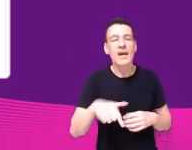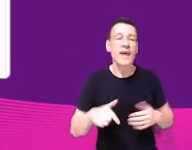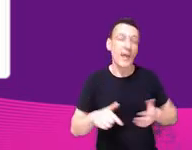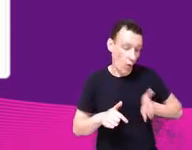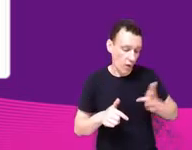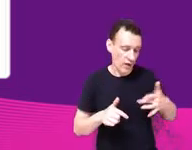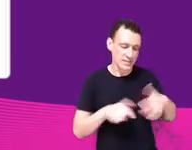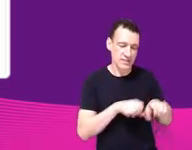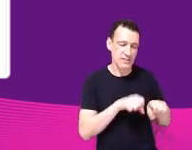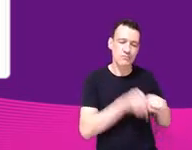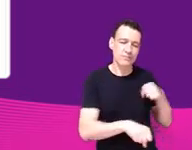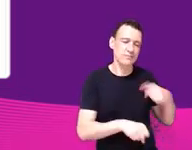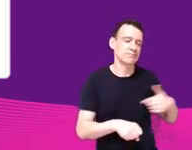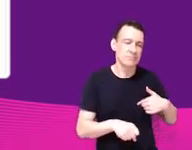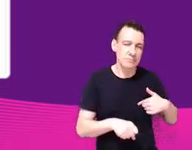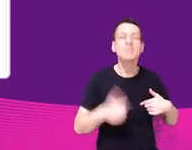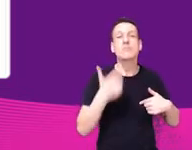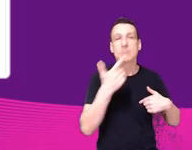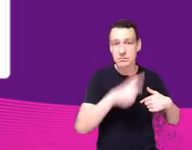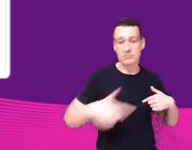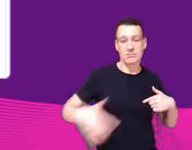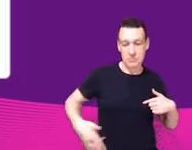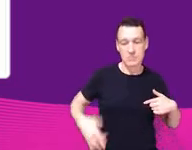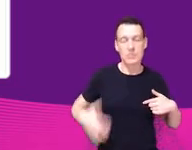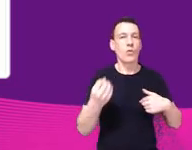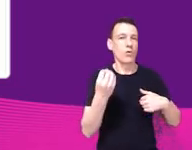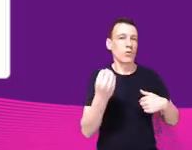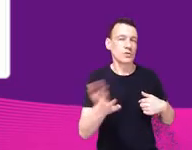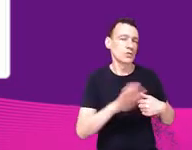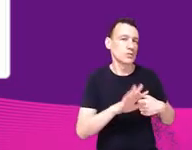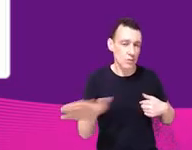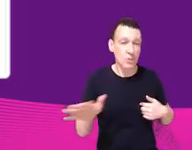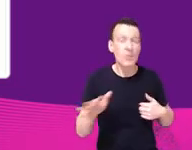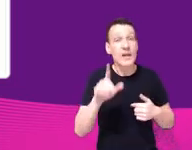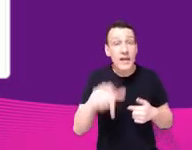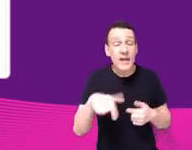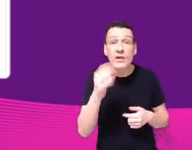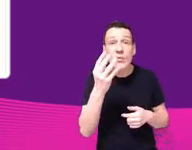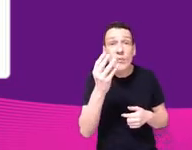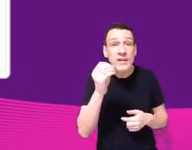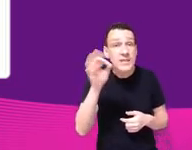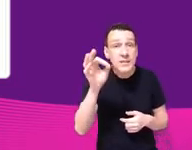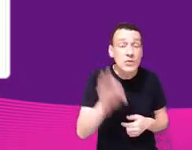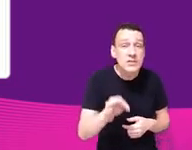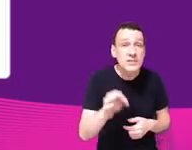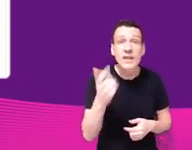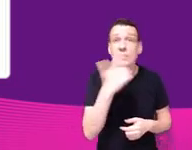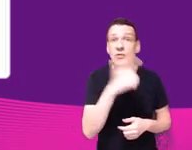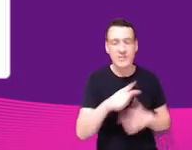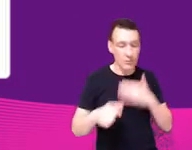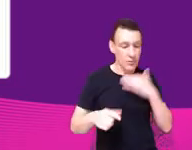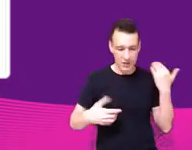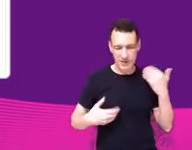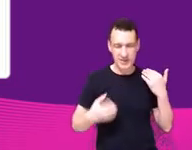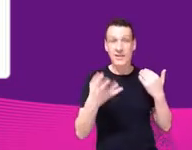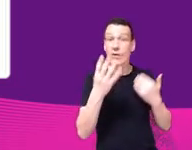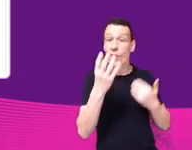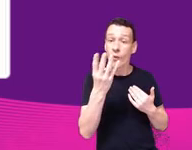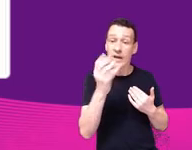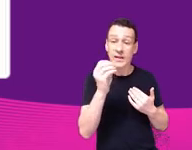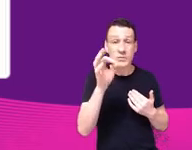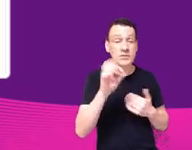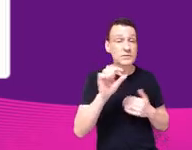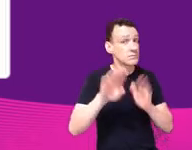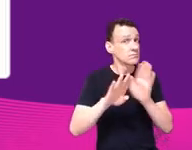2020 representou praticamente 40% dos transplantes com doadores falecidos. Em termos de resultados, vou mostrar